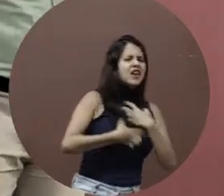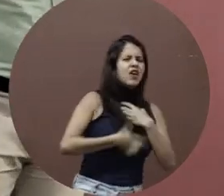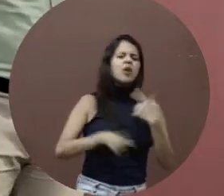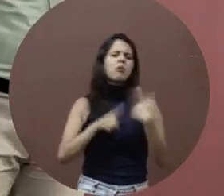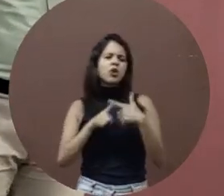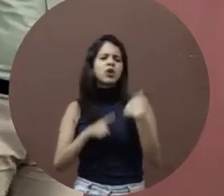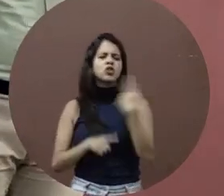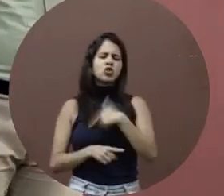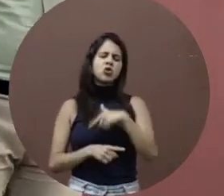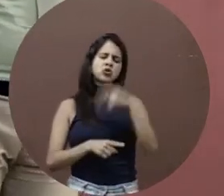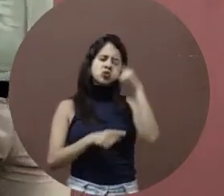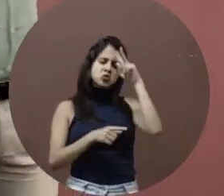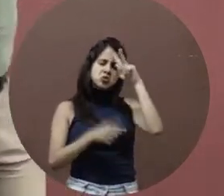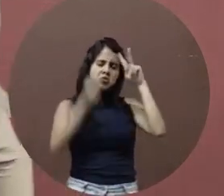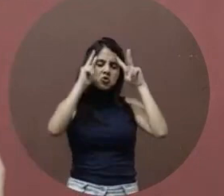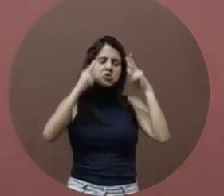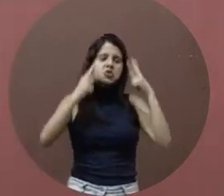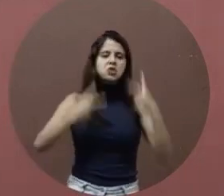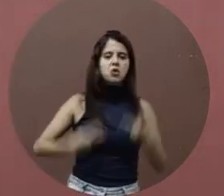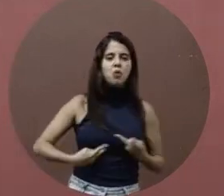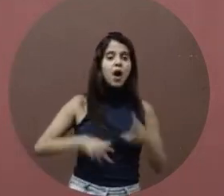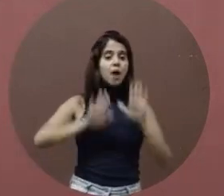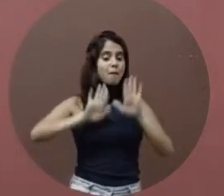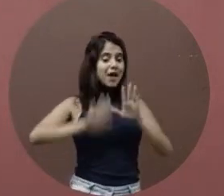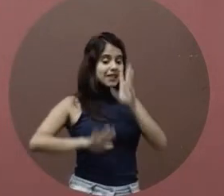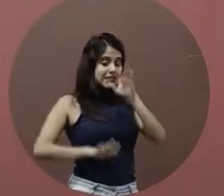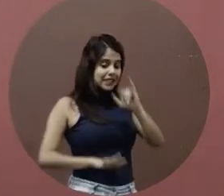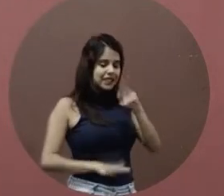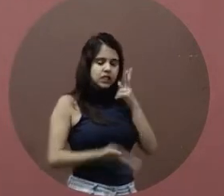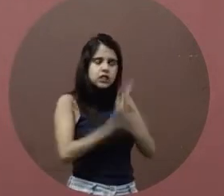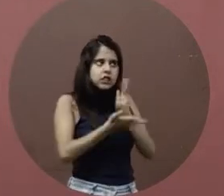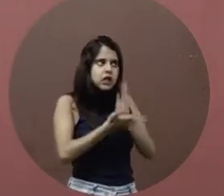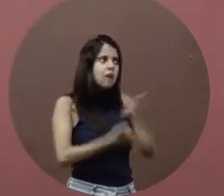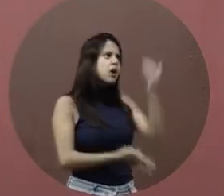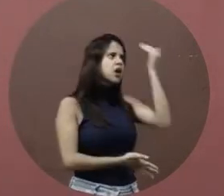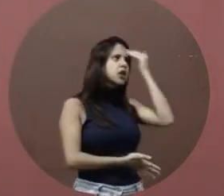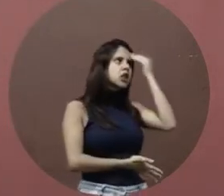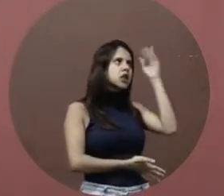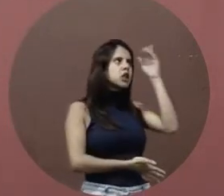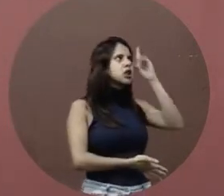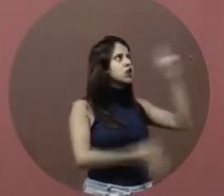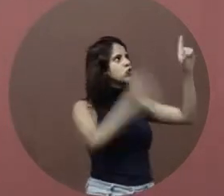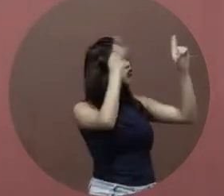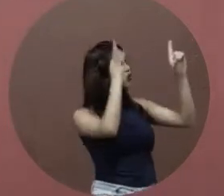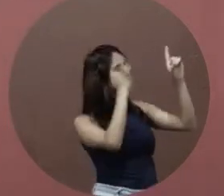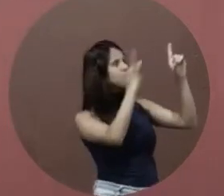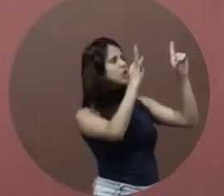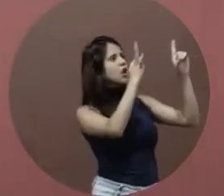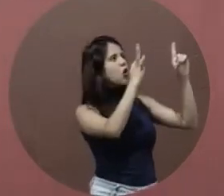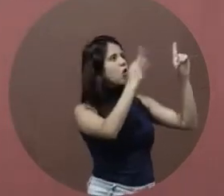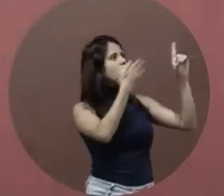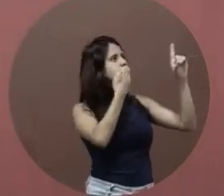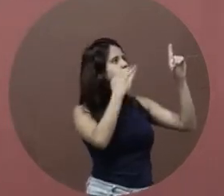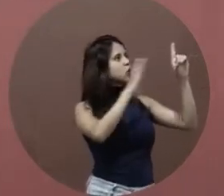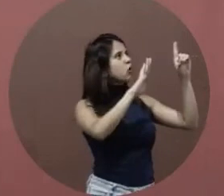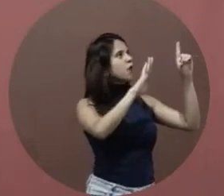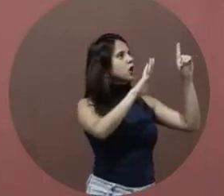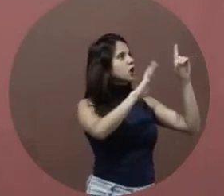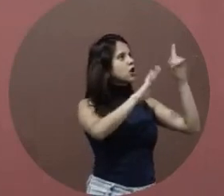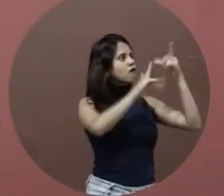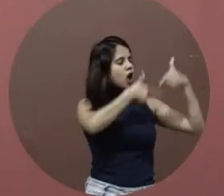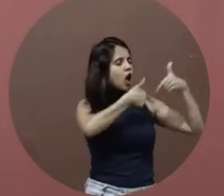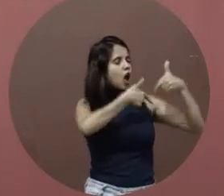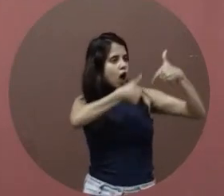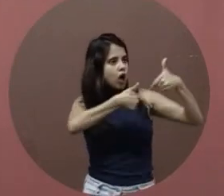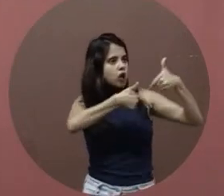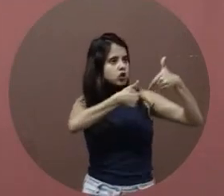assim. Mas se a gente continuar renovando o entendimento de que o Senhor é fiel naquilo que Ele promete, que Ele faz o que Ele diz que vai fazer